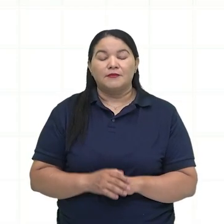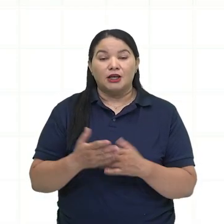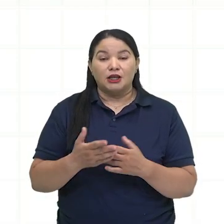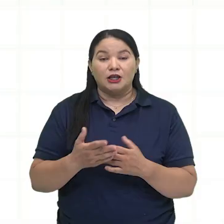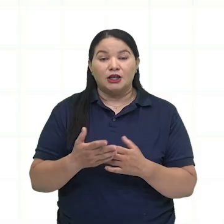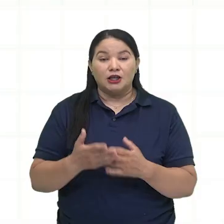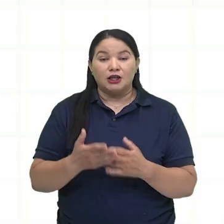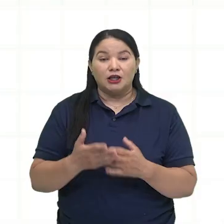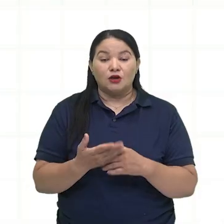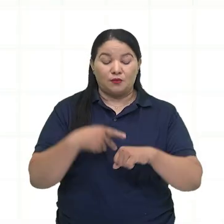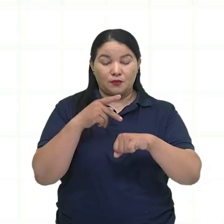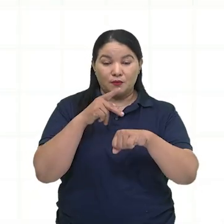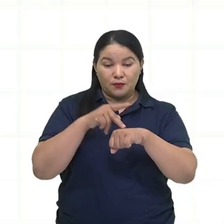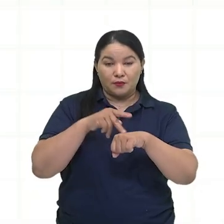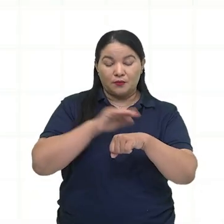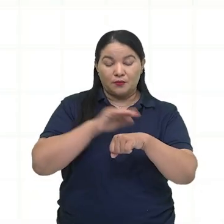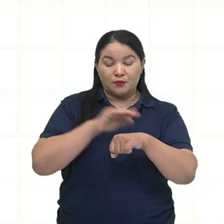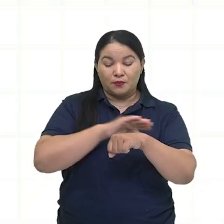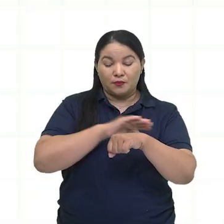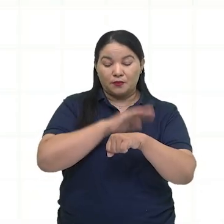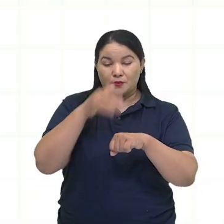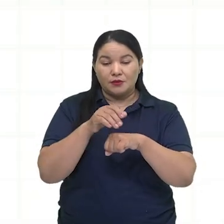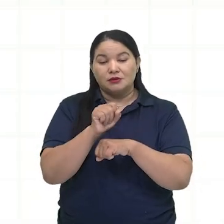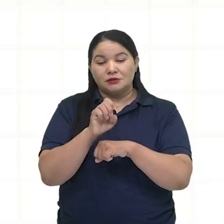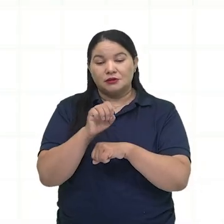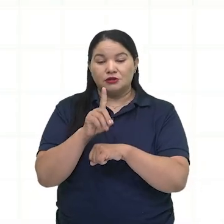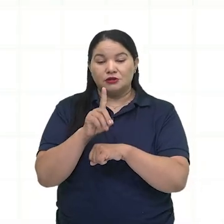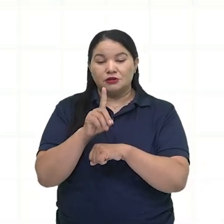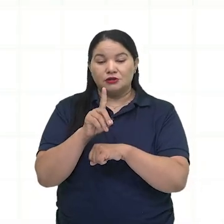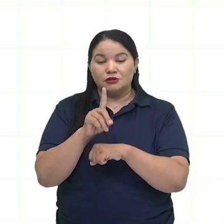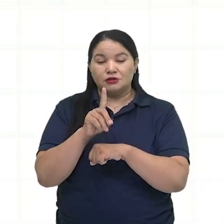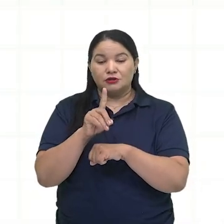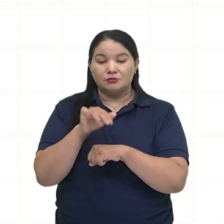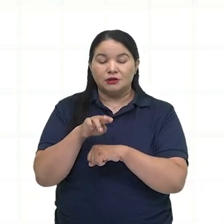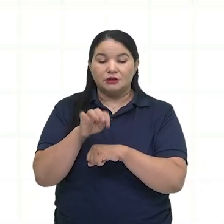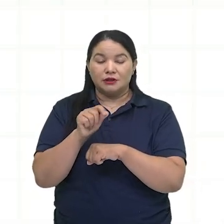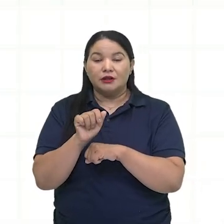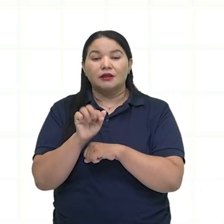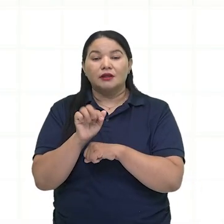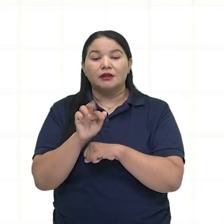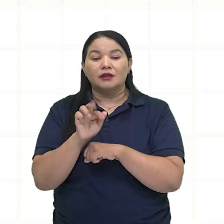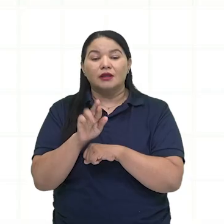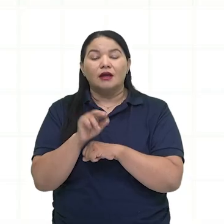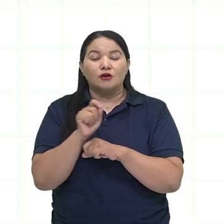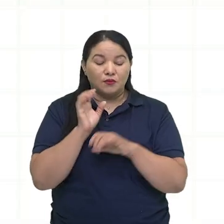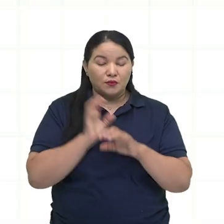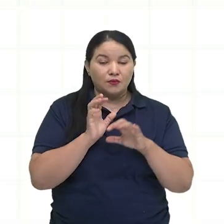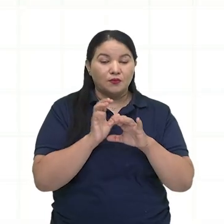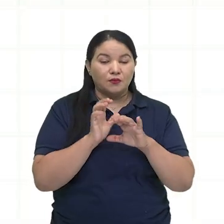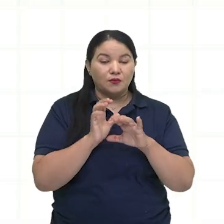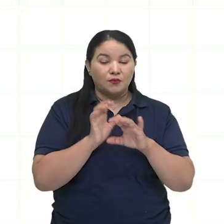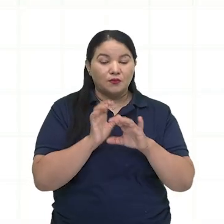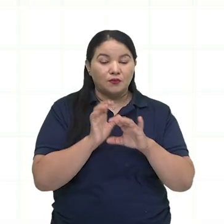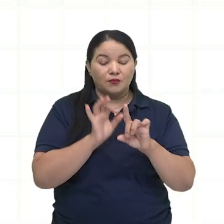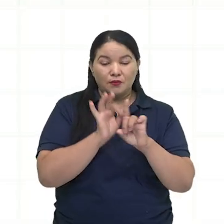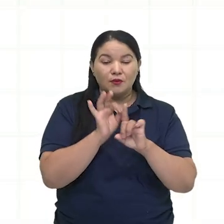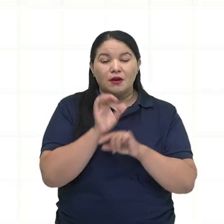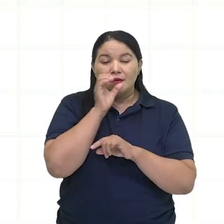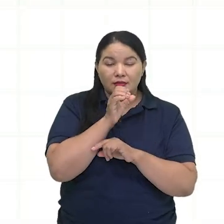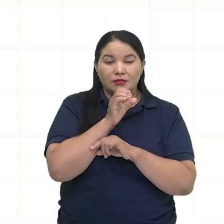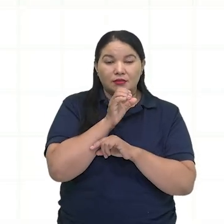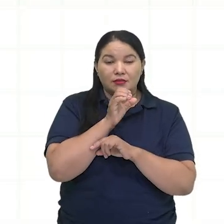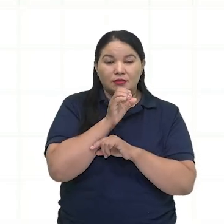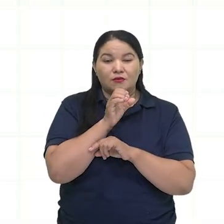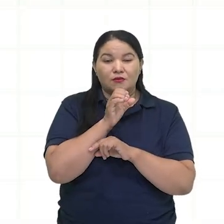rocha sedimentar, quando sofre a ação de calor e pressão, se transforma numa